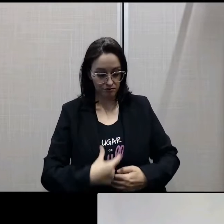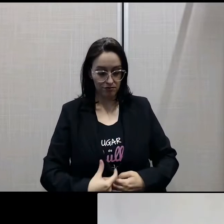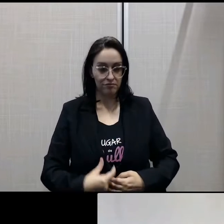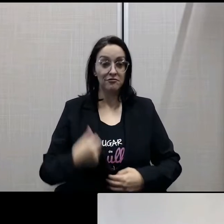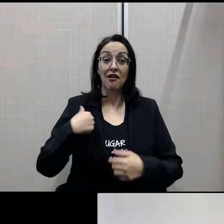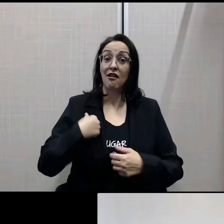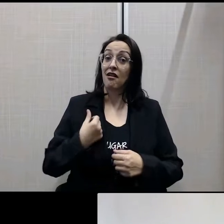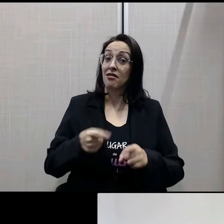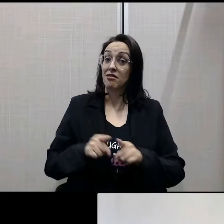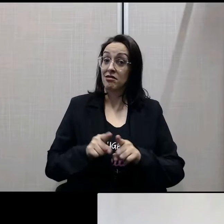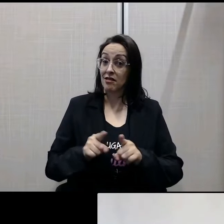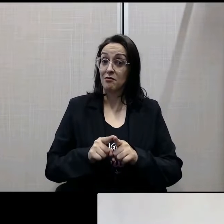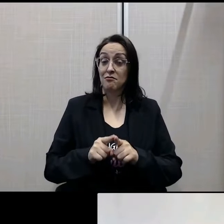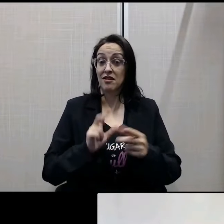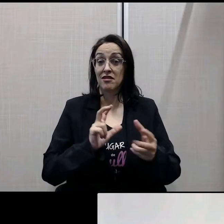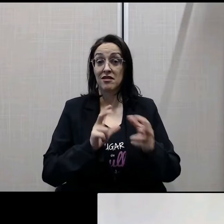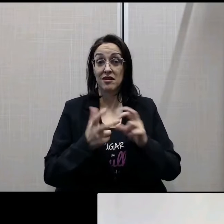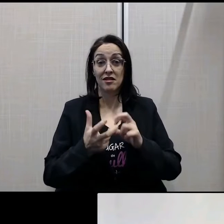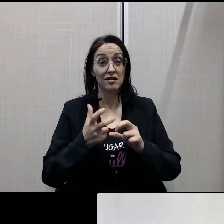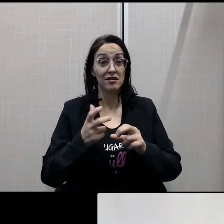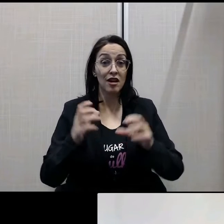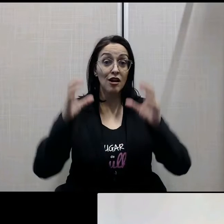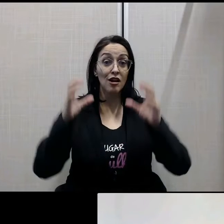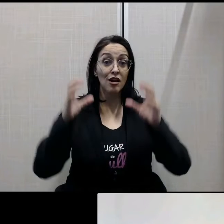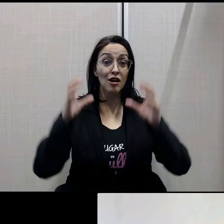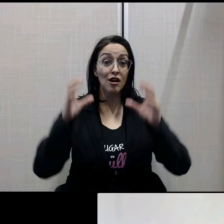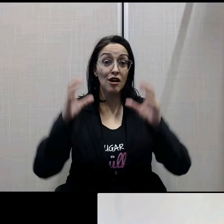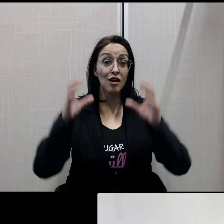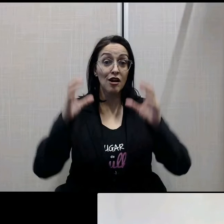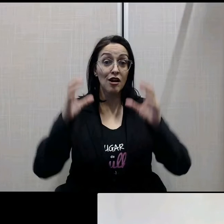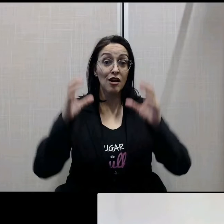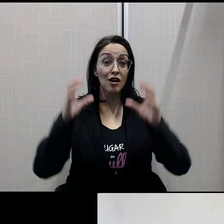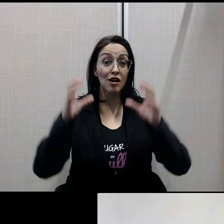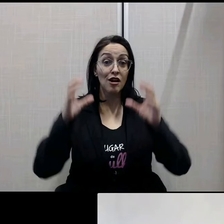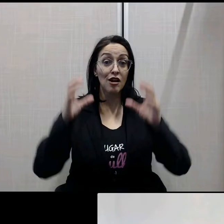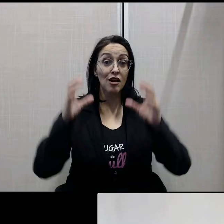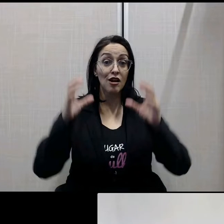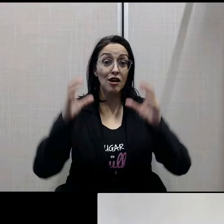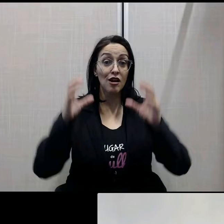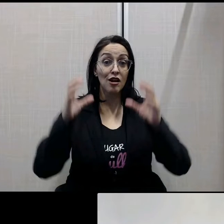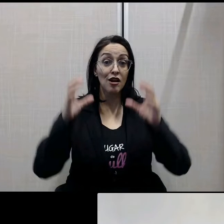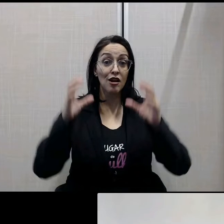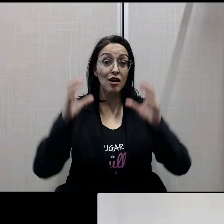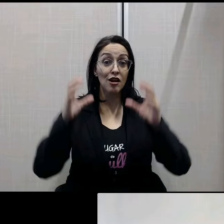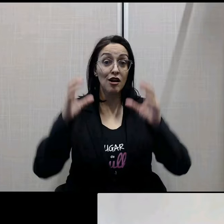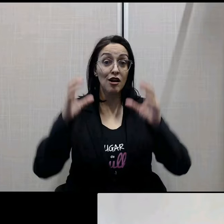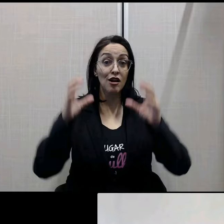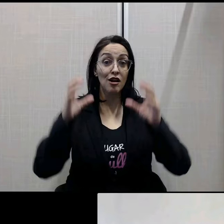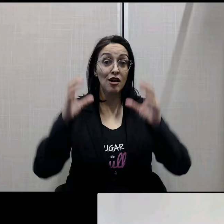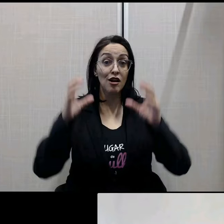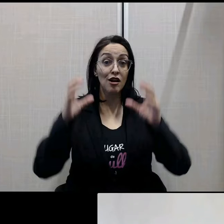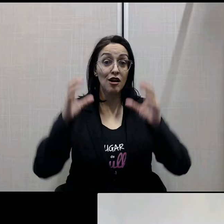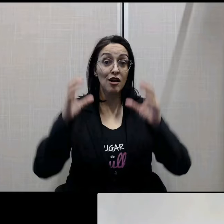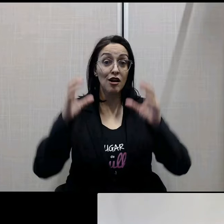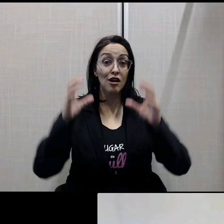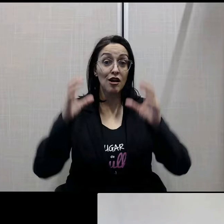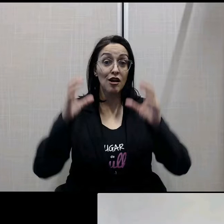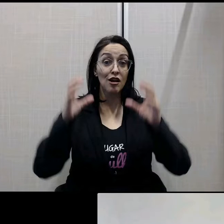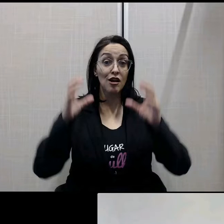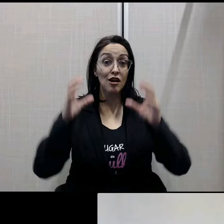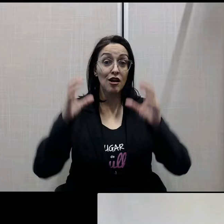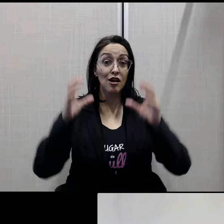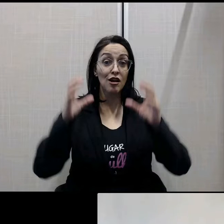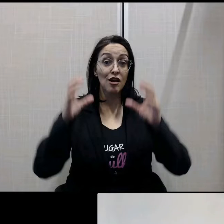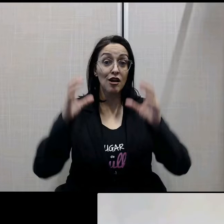com um headset preto e vermelho e tô sentada numa cadeira gamer preta com vermelha. No meu fundo eu não tenho nada, só com a tela,